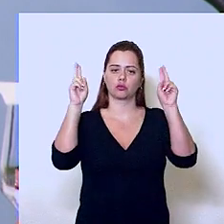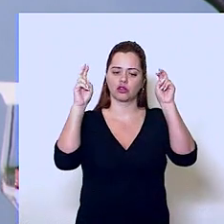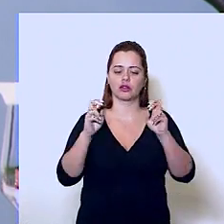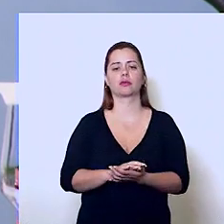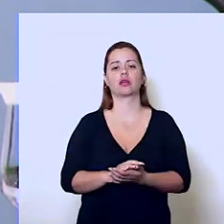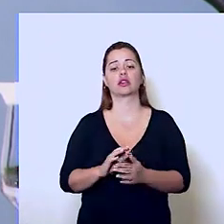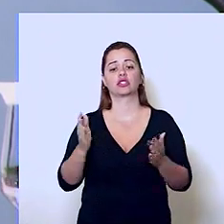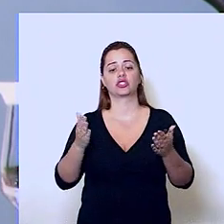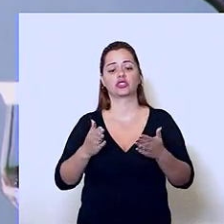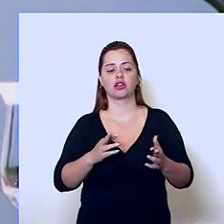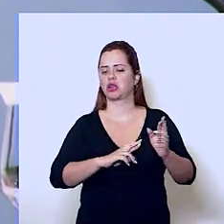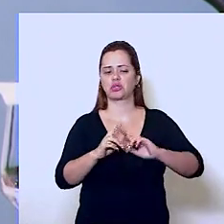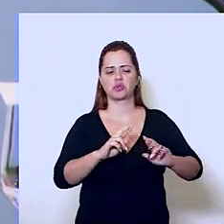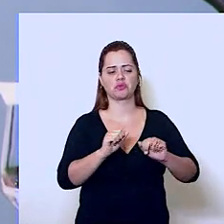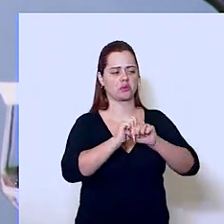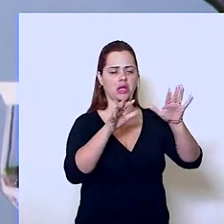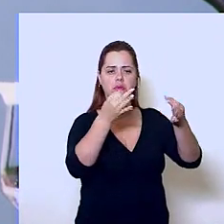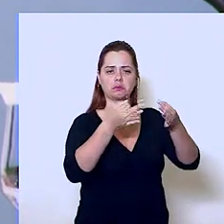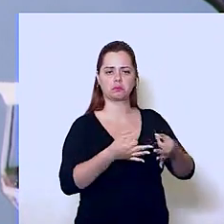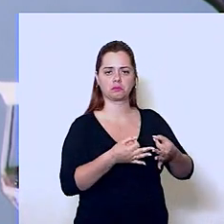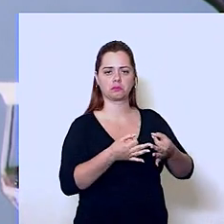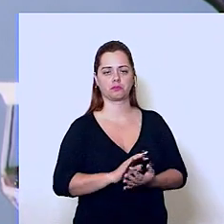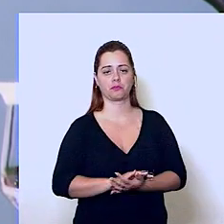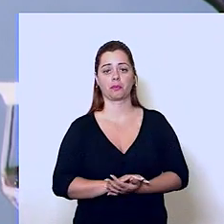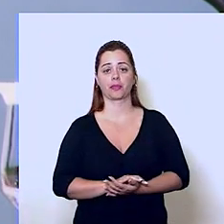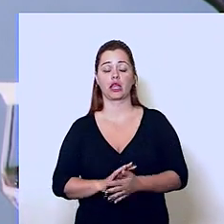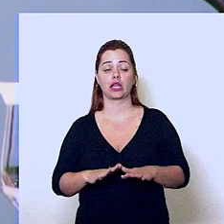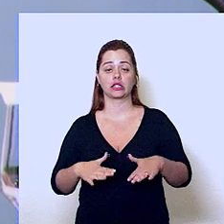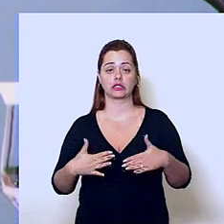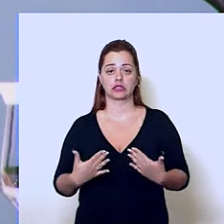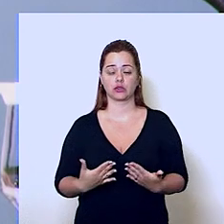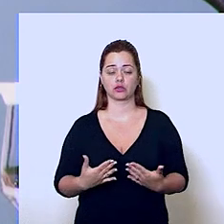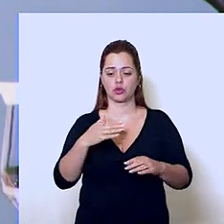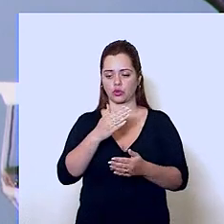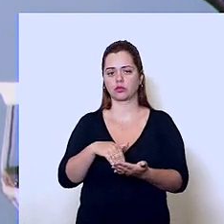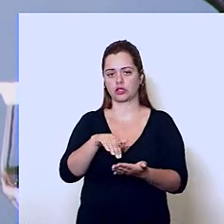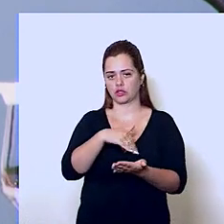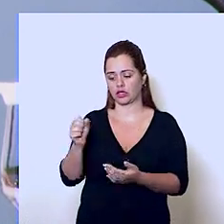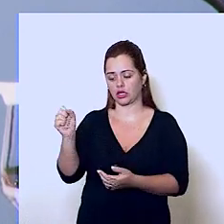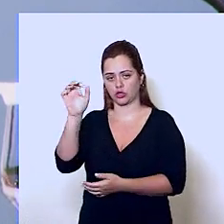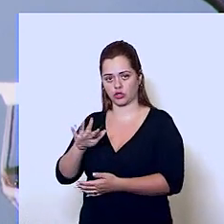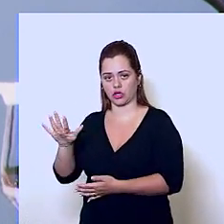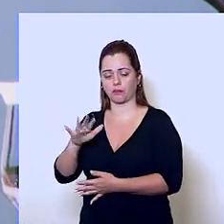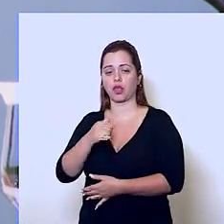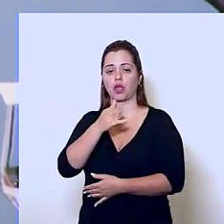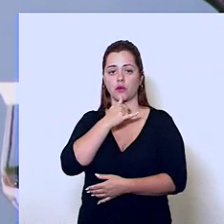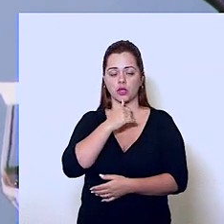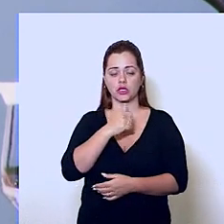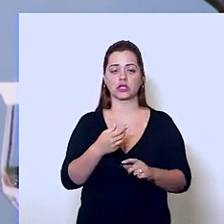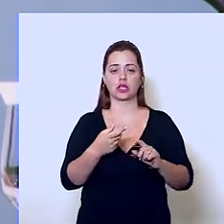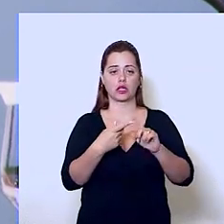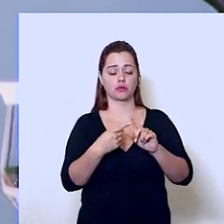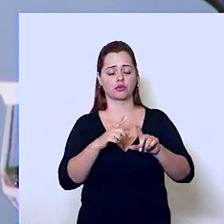muito perfeita, digamos. Isso, na Secretaria-Geral, é um exemplo, que Gelson já deu alguns outros, e